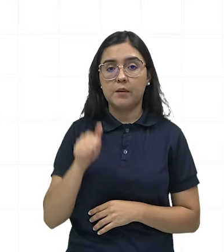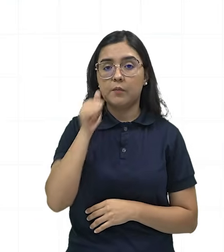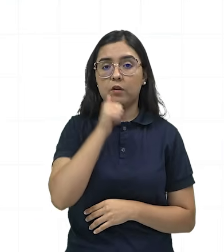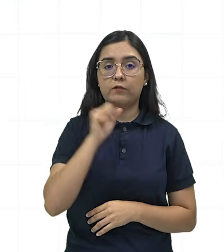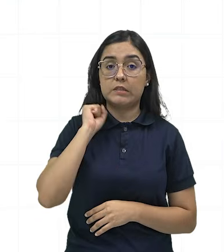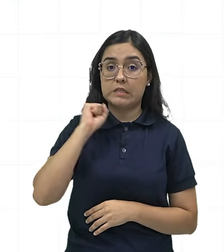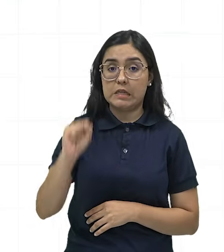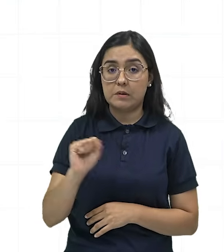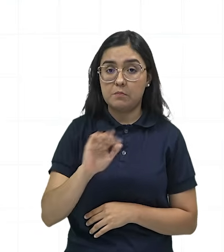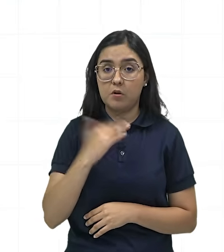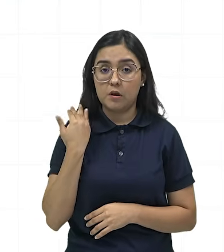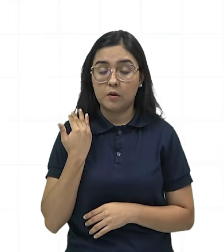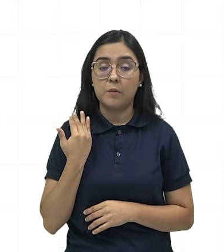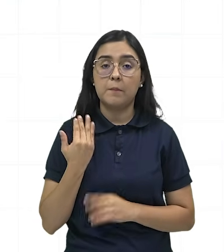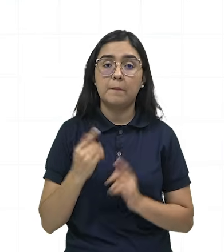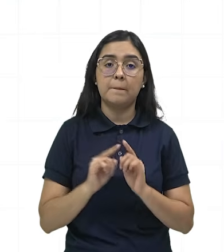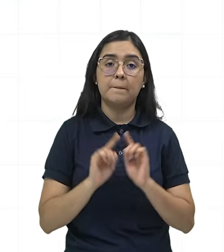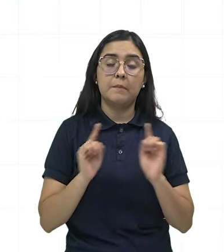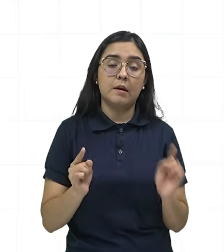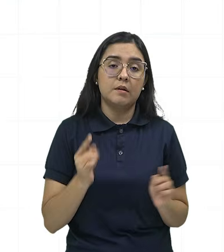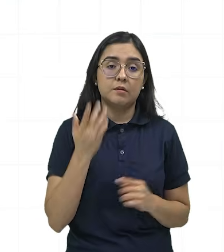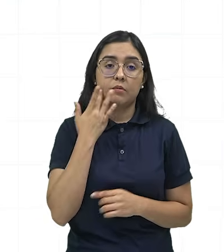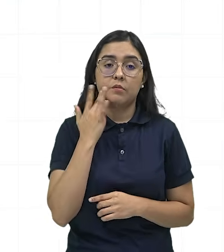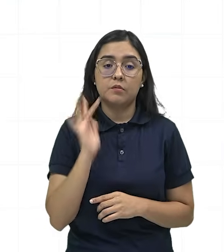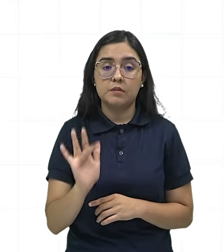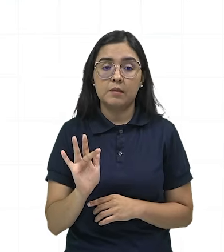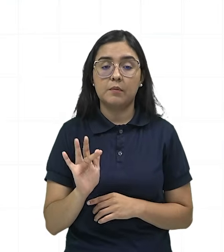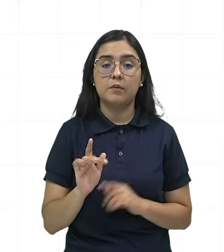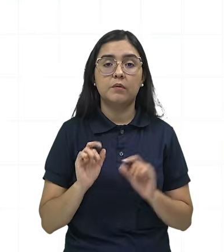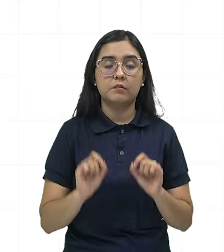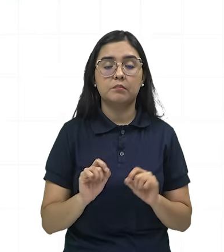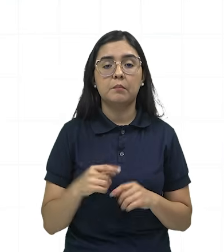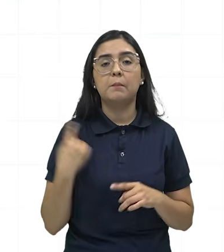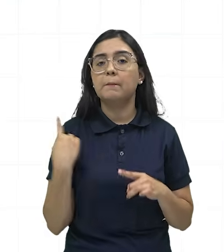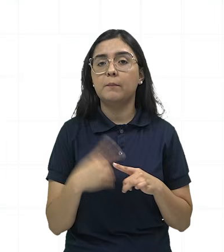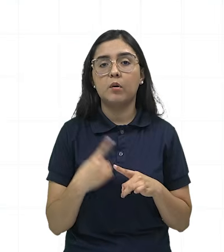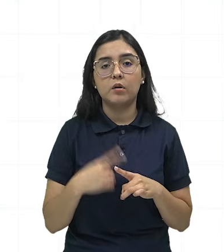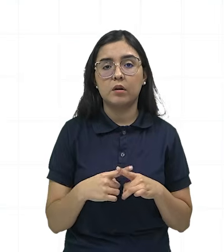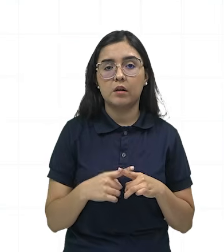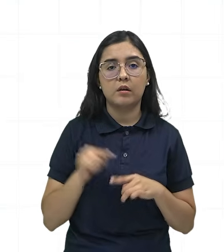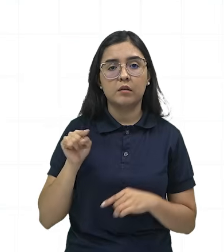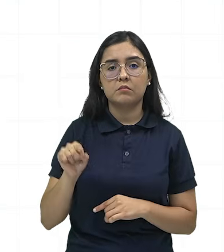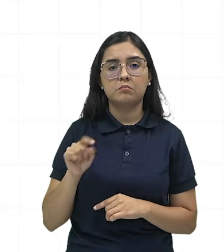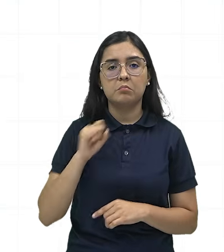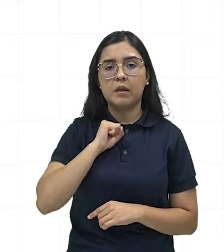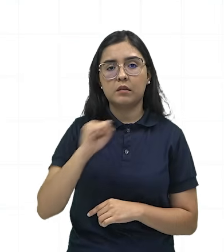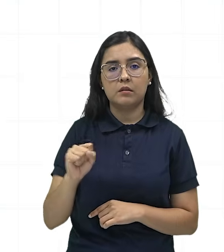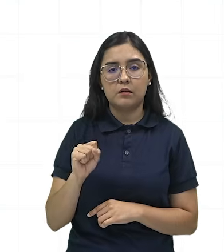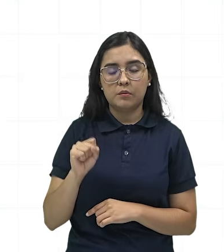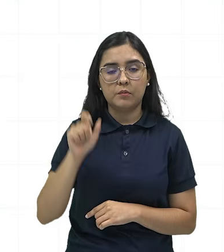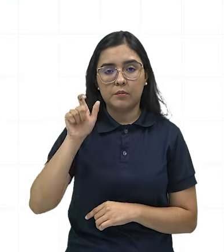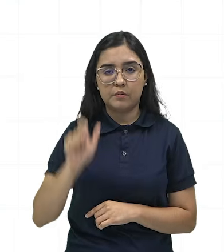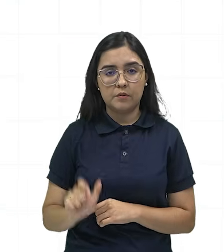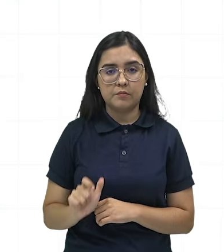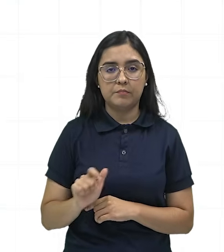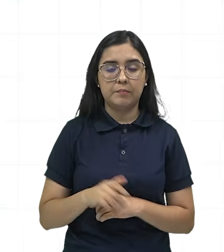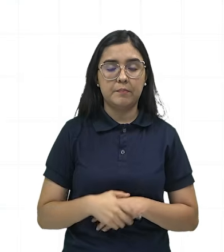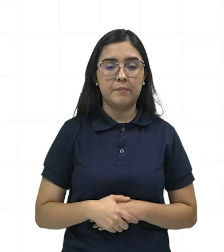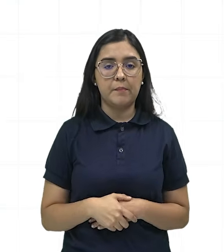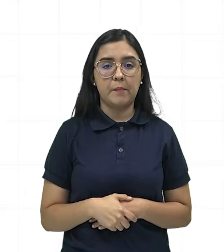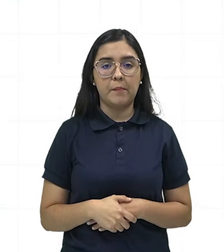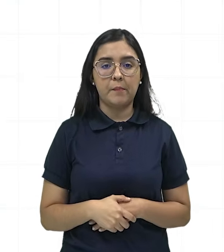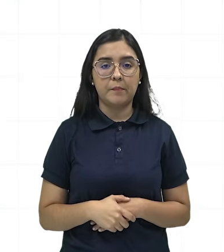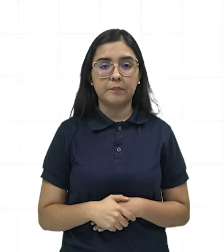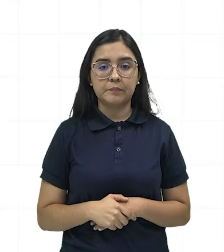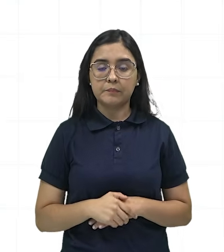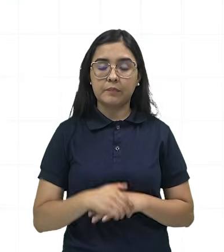assassinada, mas não sabiam dizer por qual motivo ela foi assassinada. Então, até aí,